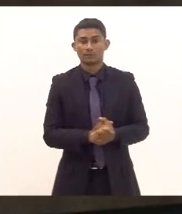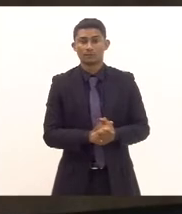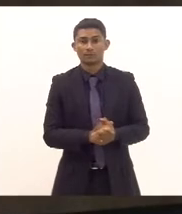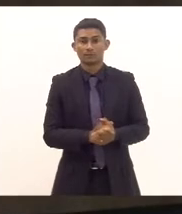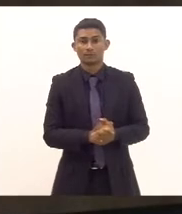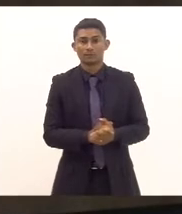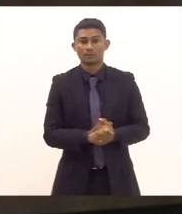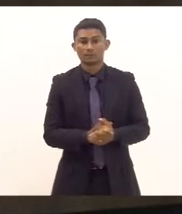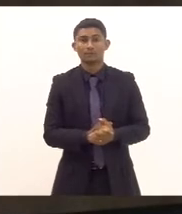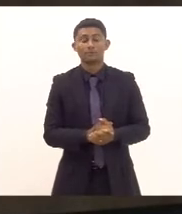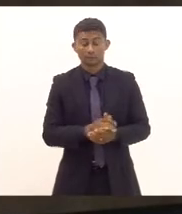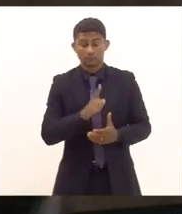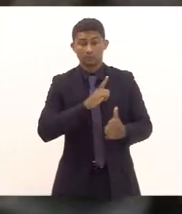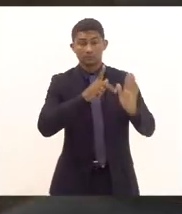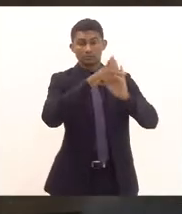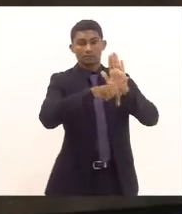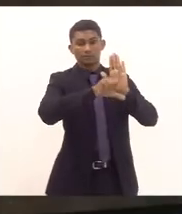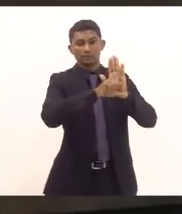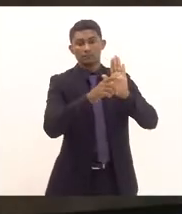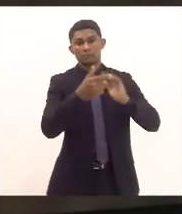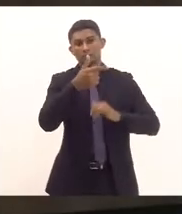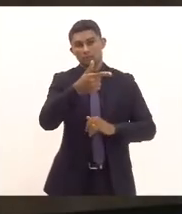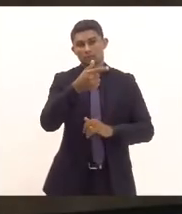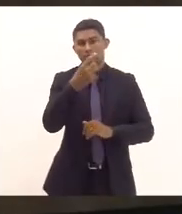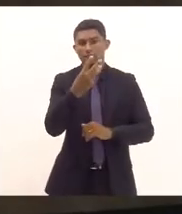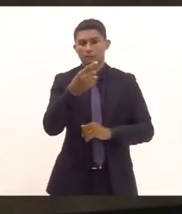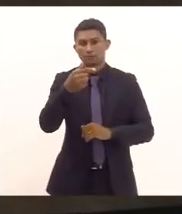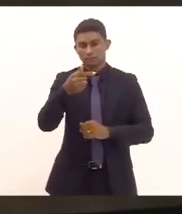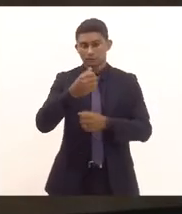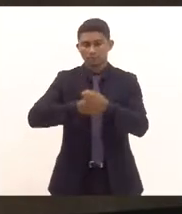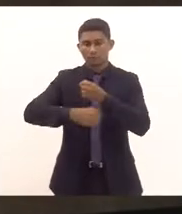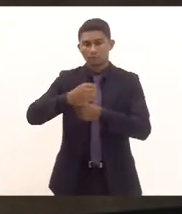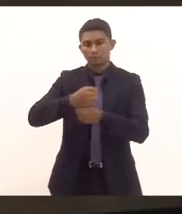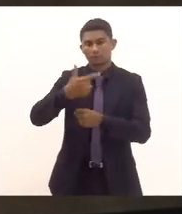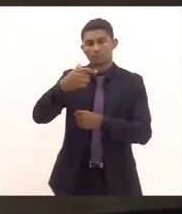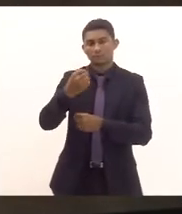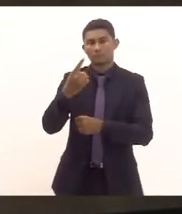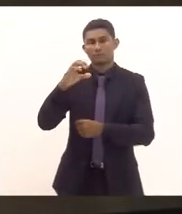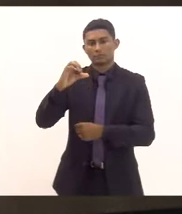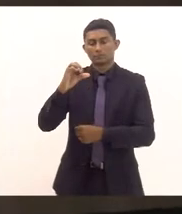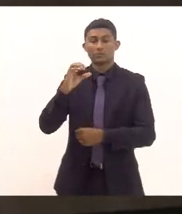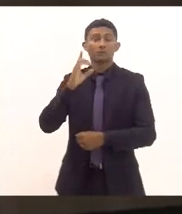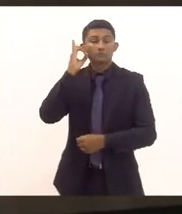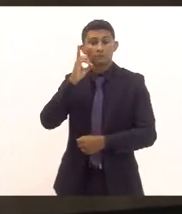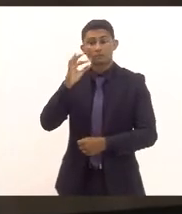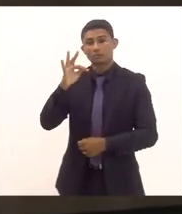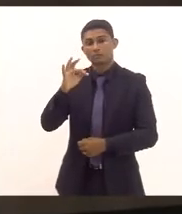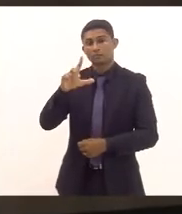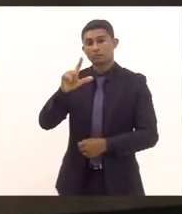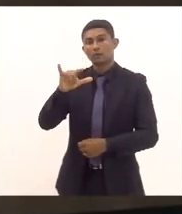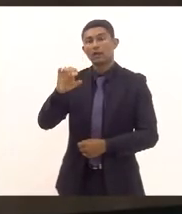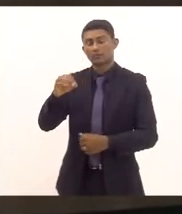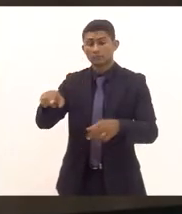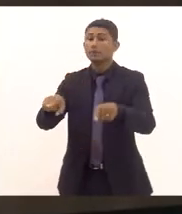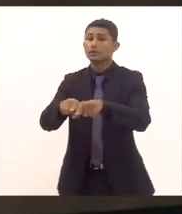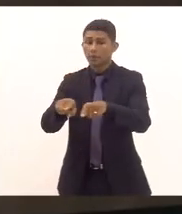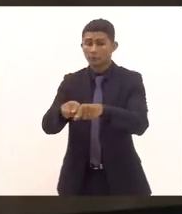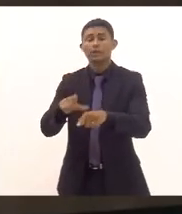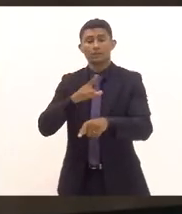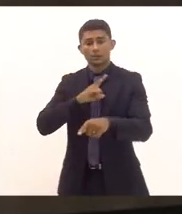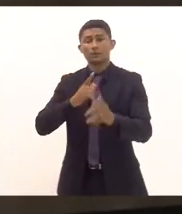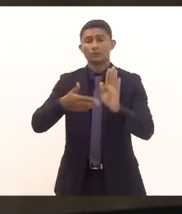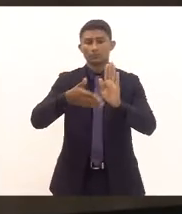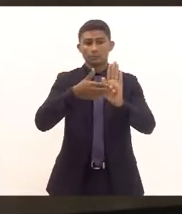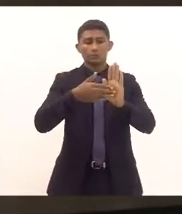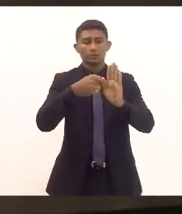e a um PL 237 de 19 Deputado Flávio serafini que também dispõe sobre a política estadual de desenvolvimento e